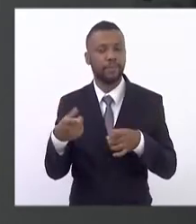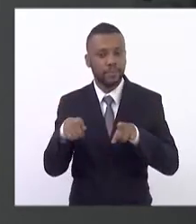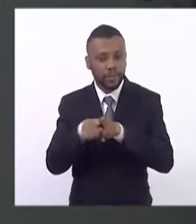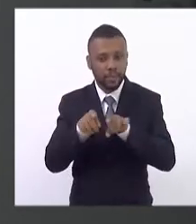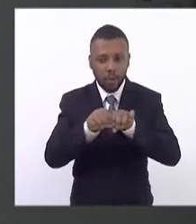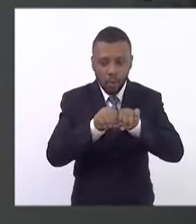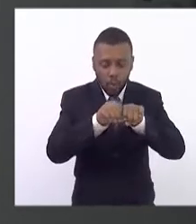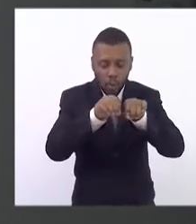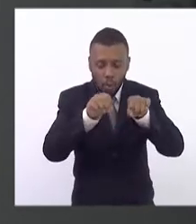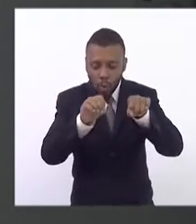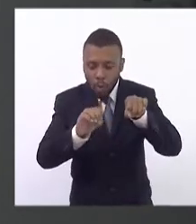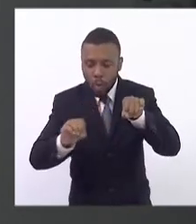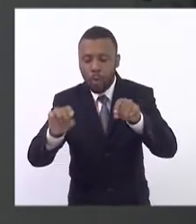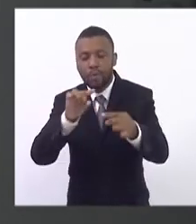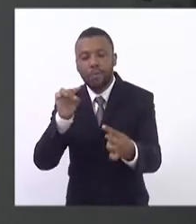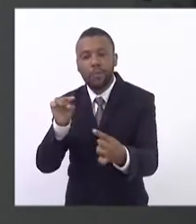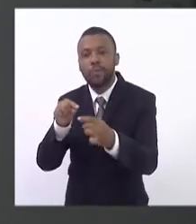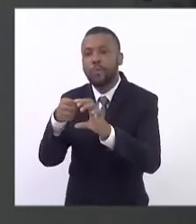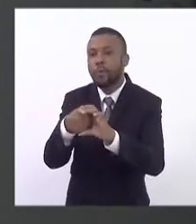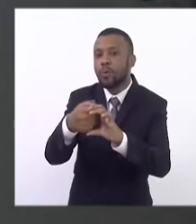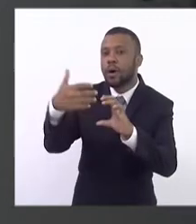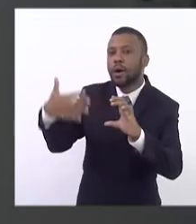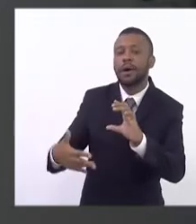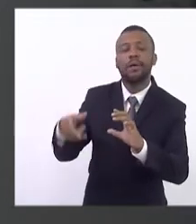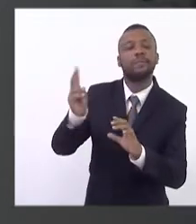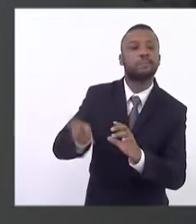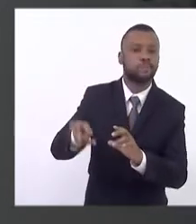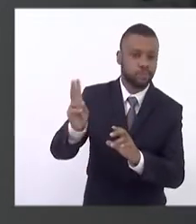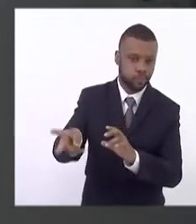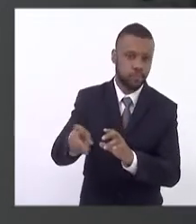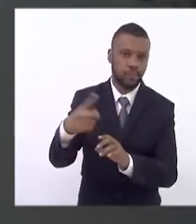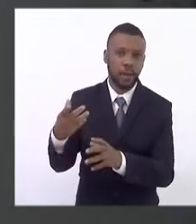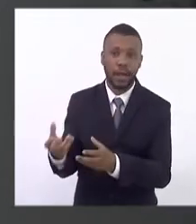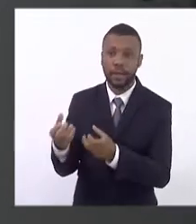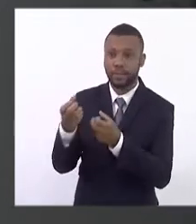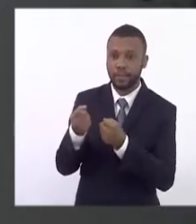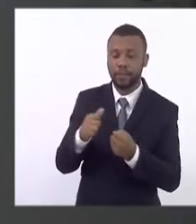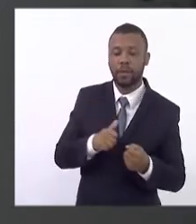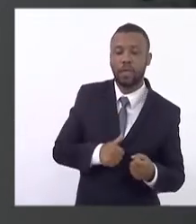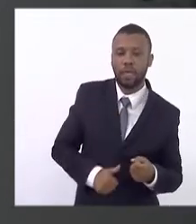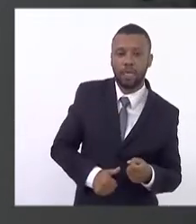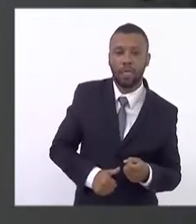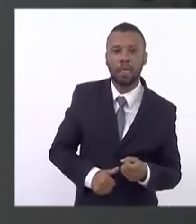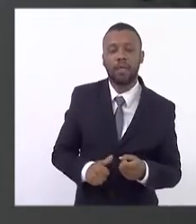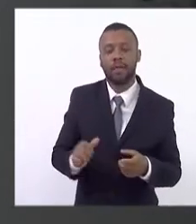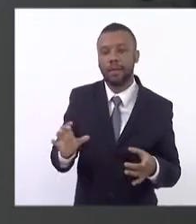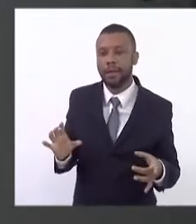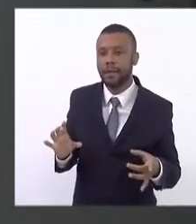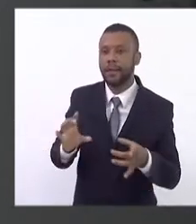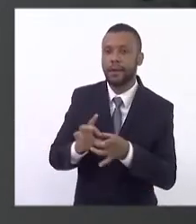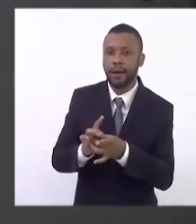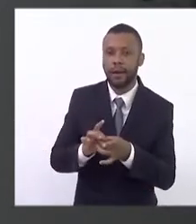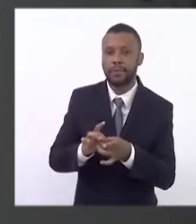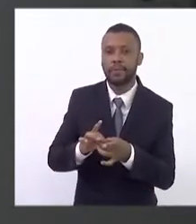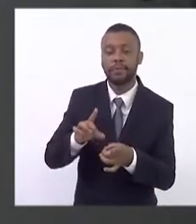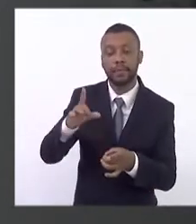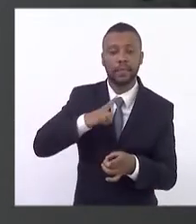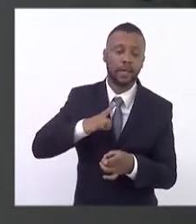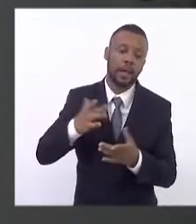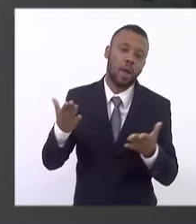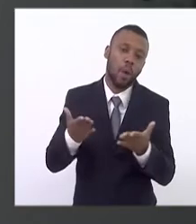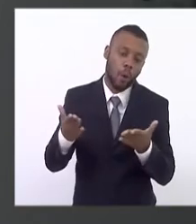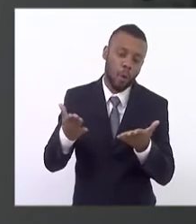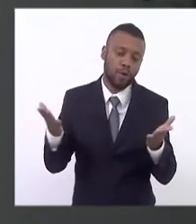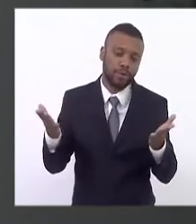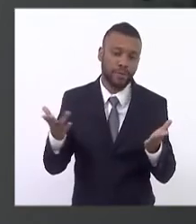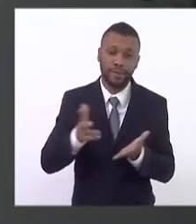a mesma característica do anterior, recebendo esgoto da malha, a malha existente hoje.